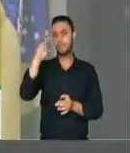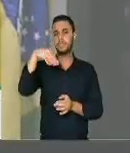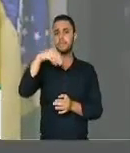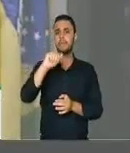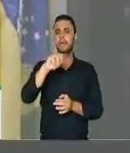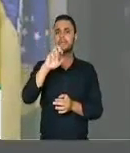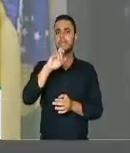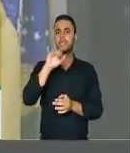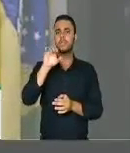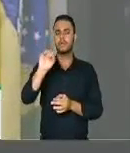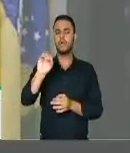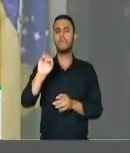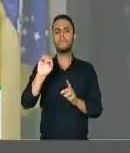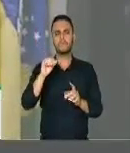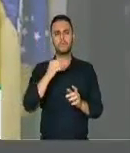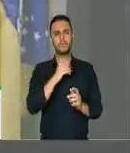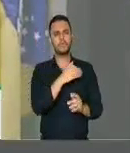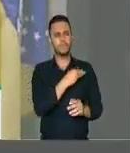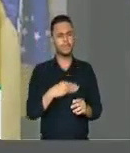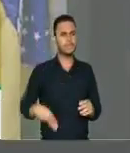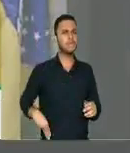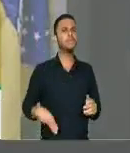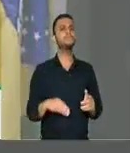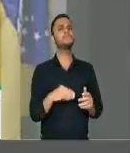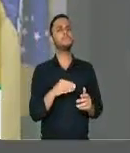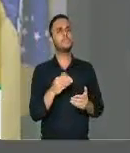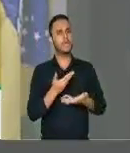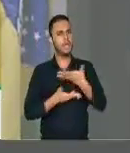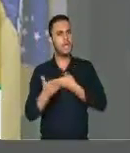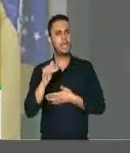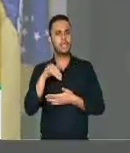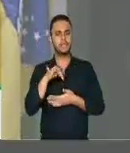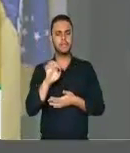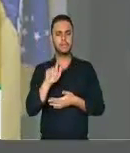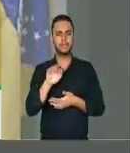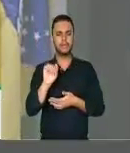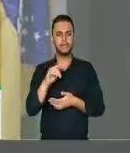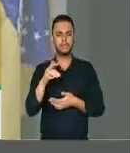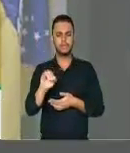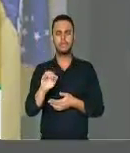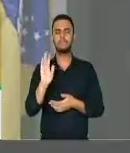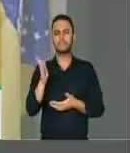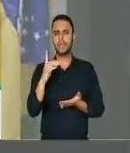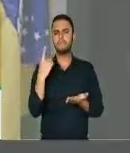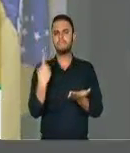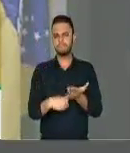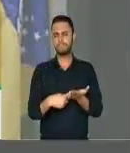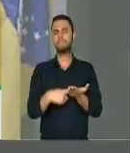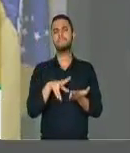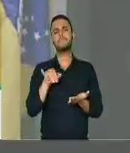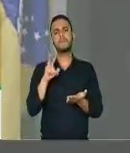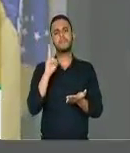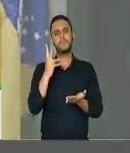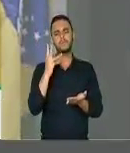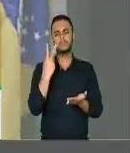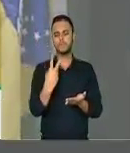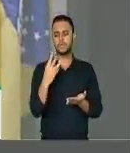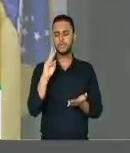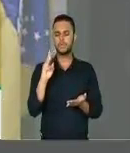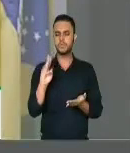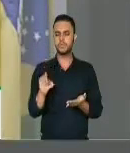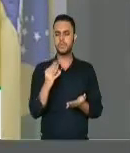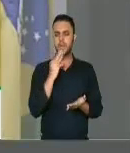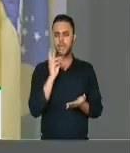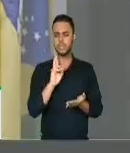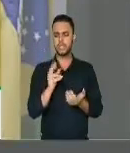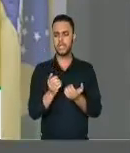no ministro da Integração, onde tivemos reunião também, garantiu a destinação de R$ 2 milhões já para as primeiras recuperações, deputado Mauro, que preside